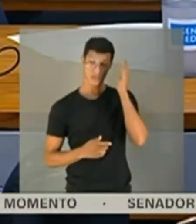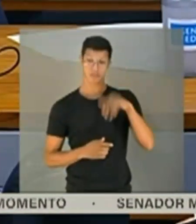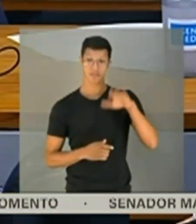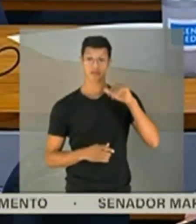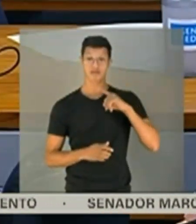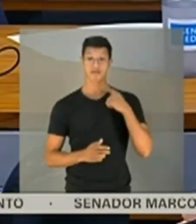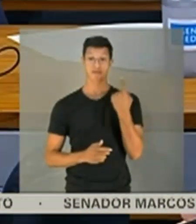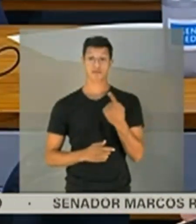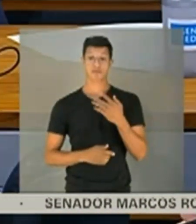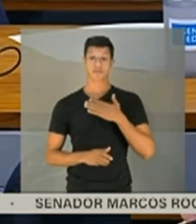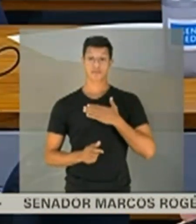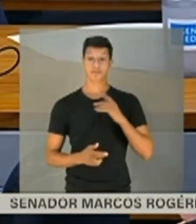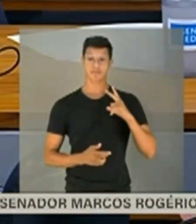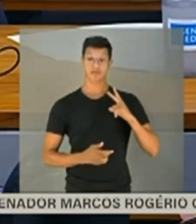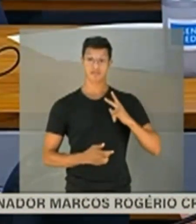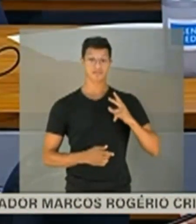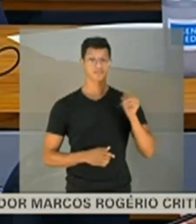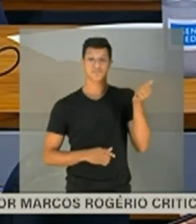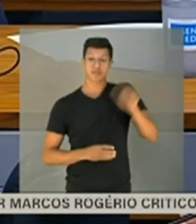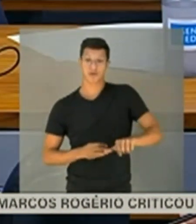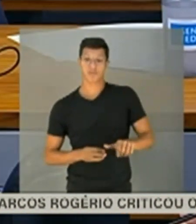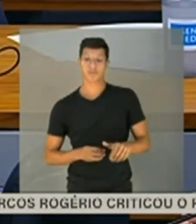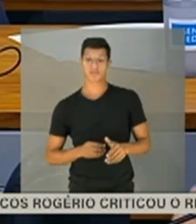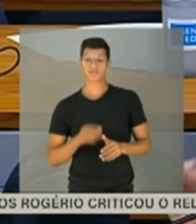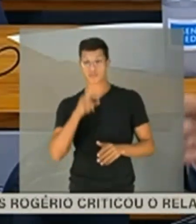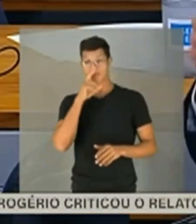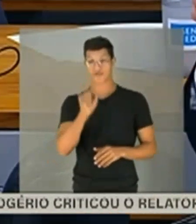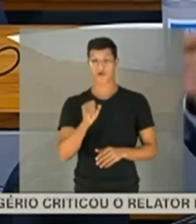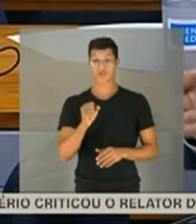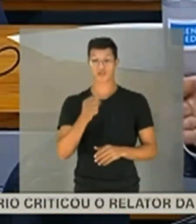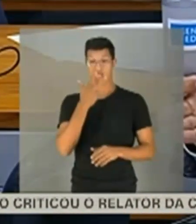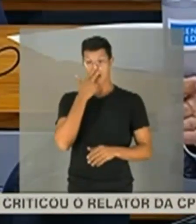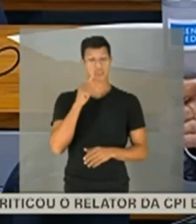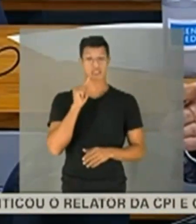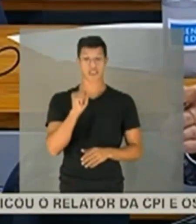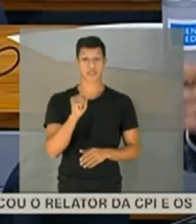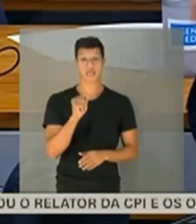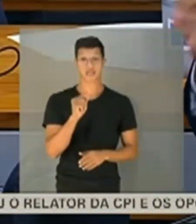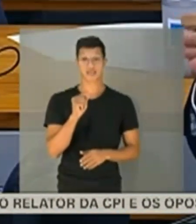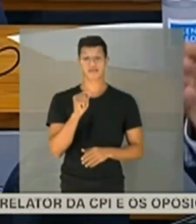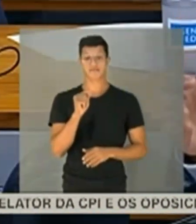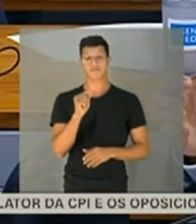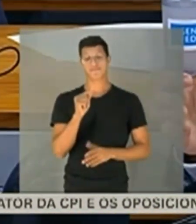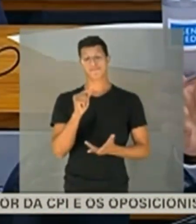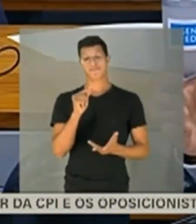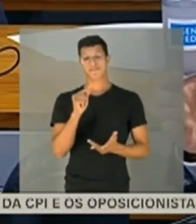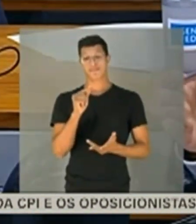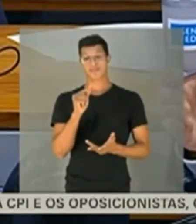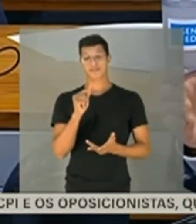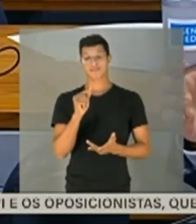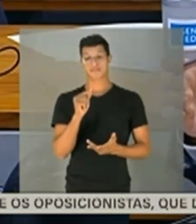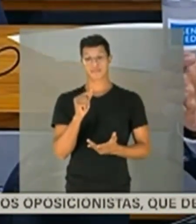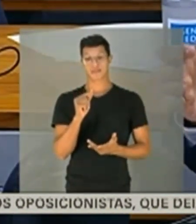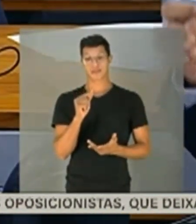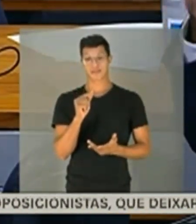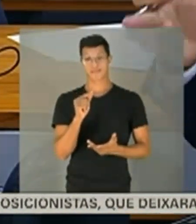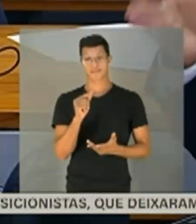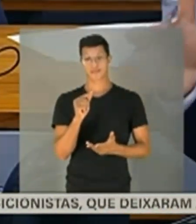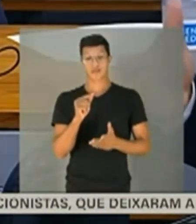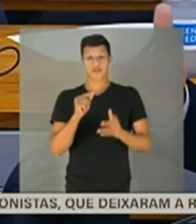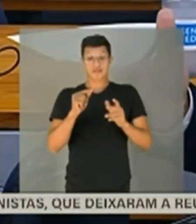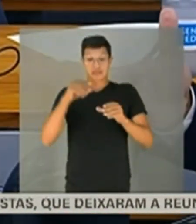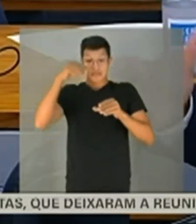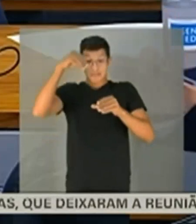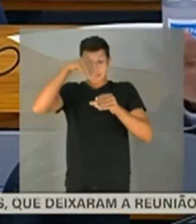mas teve um que para mim particularmente foi muito forte, foi considerar, senador Marcos Rogério, presidente dessa sessão, no meio